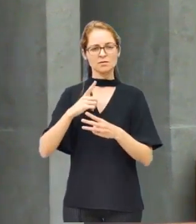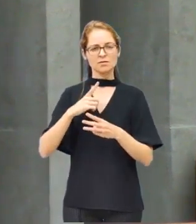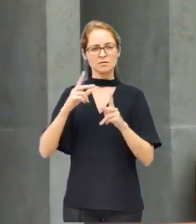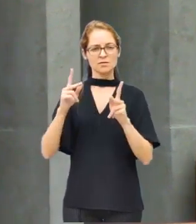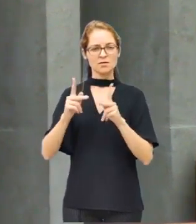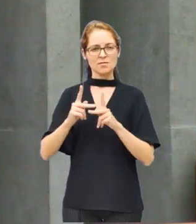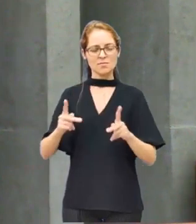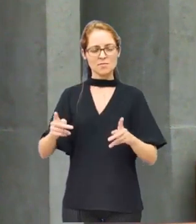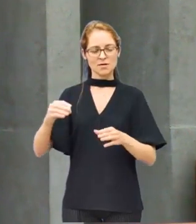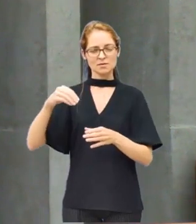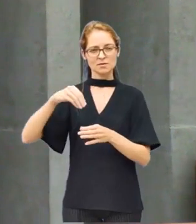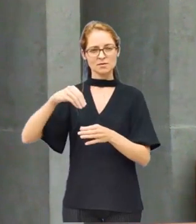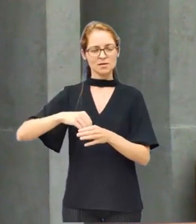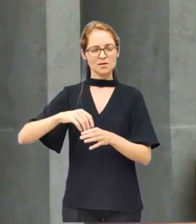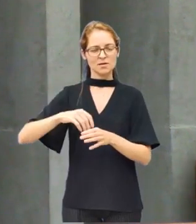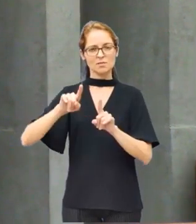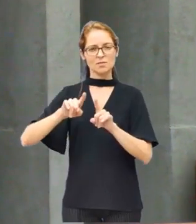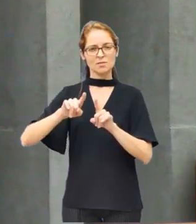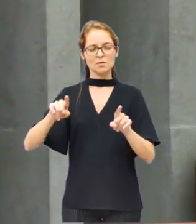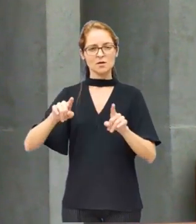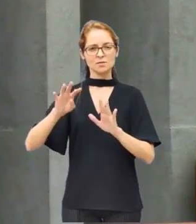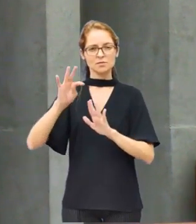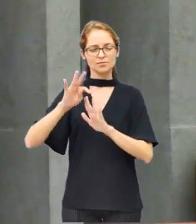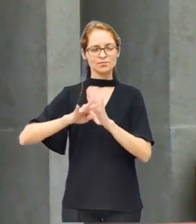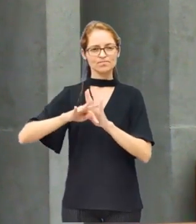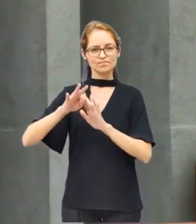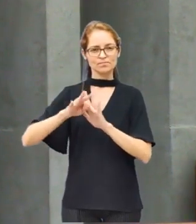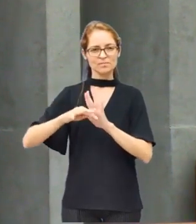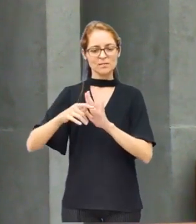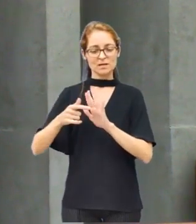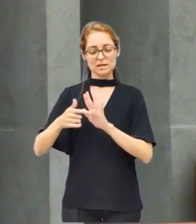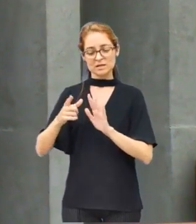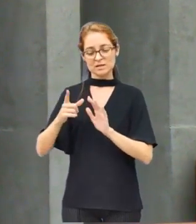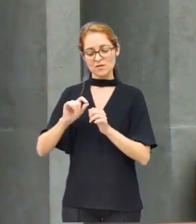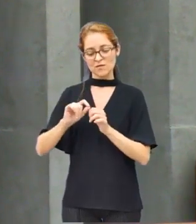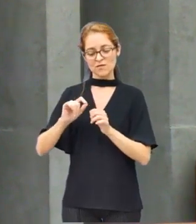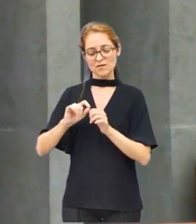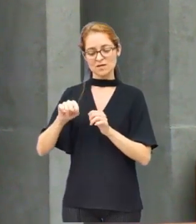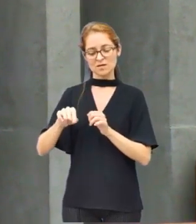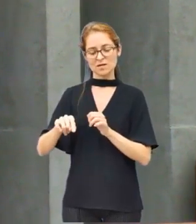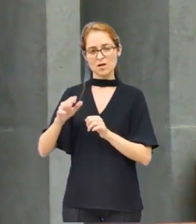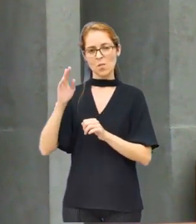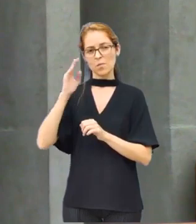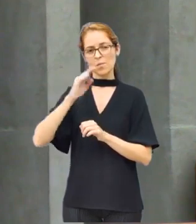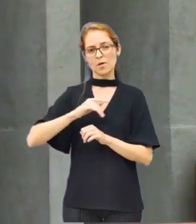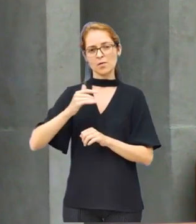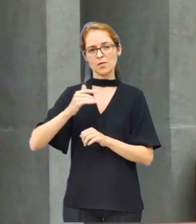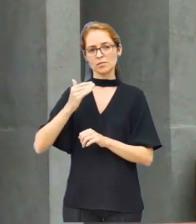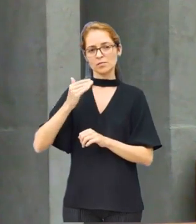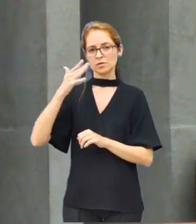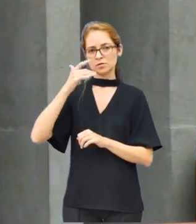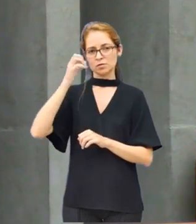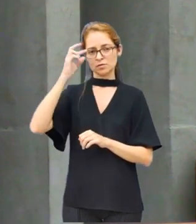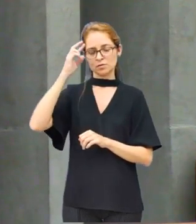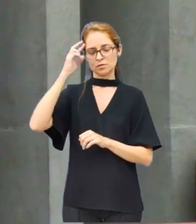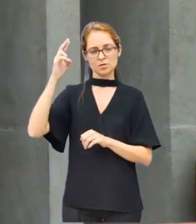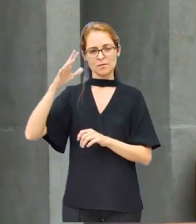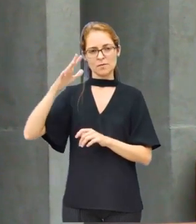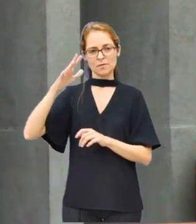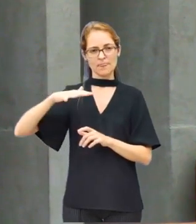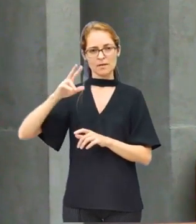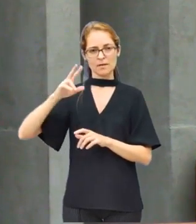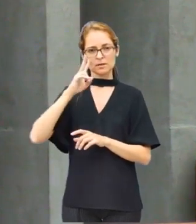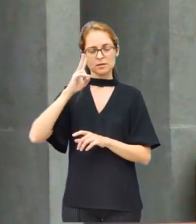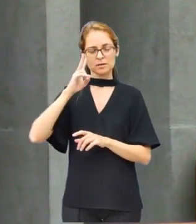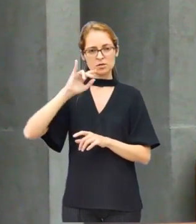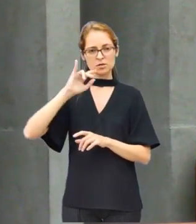meio deles, porém o texto nos afirma que ele fez o que era mal perante o Senhor. Então, dentre essa história no qual